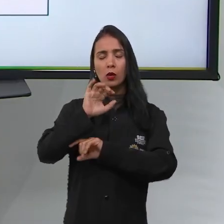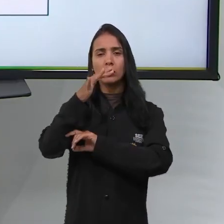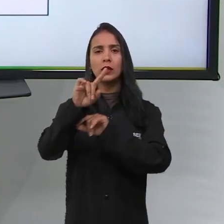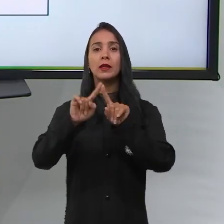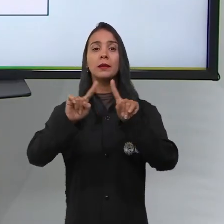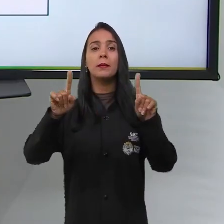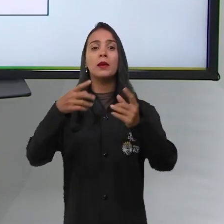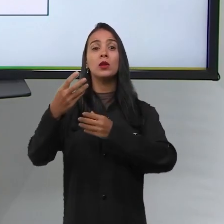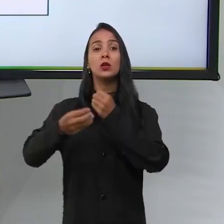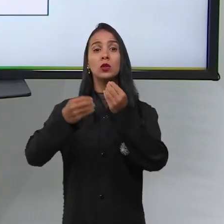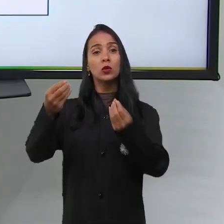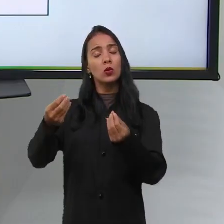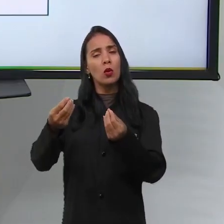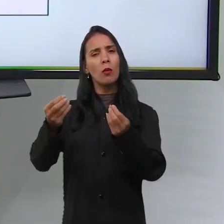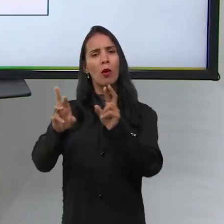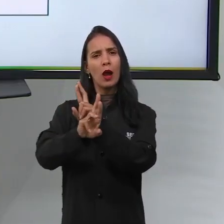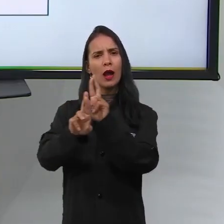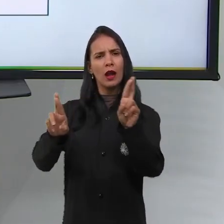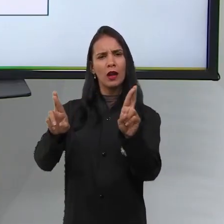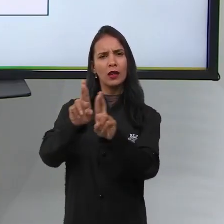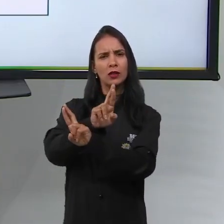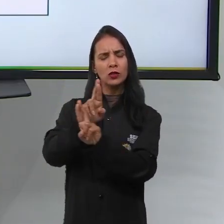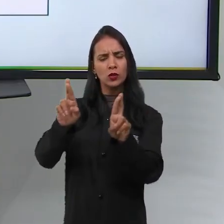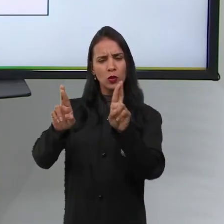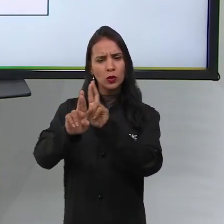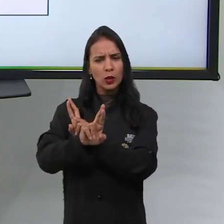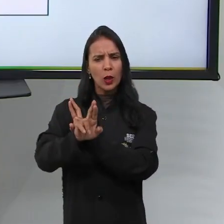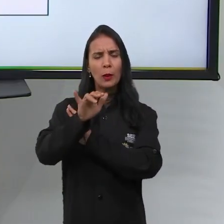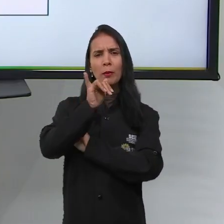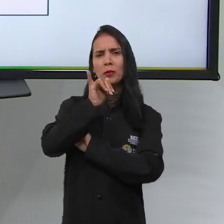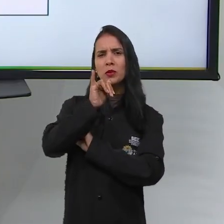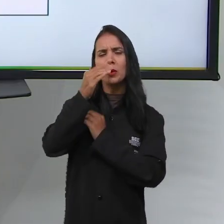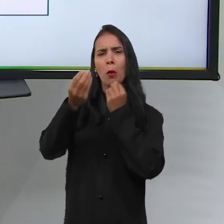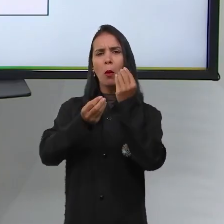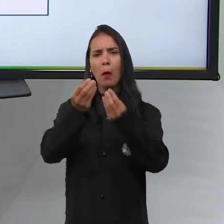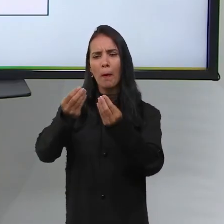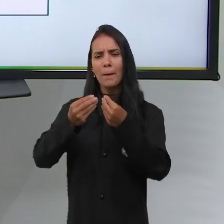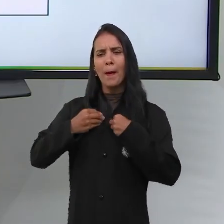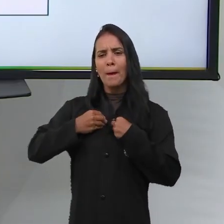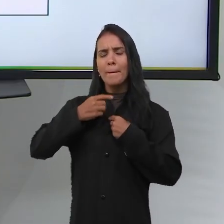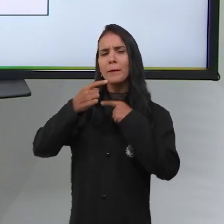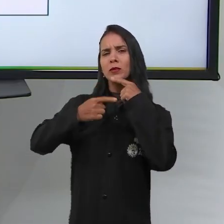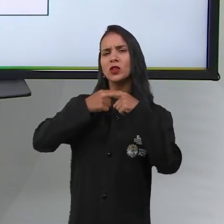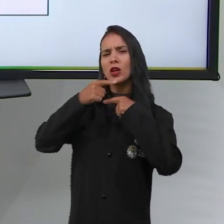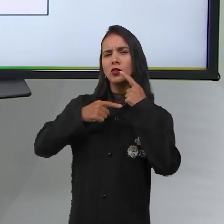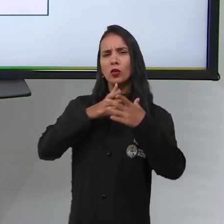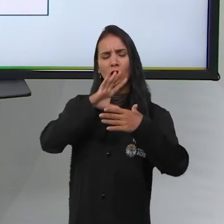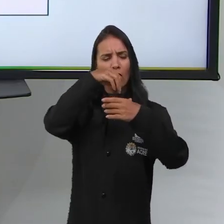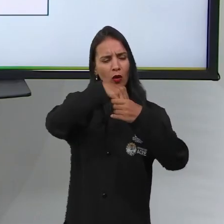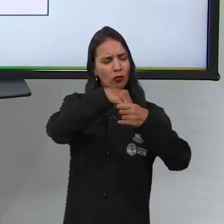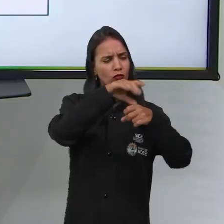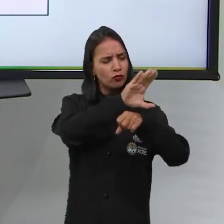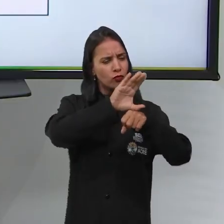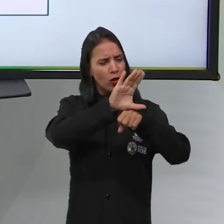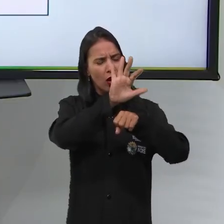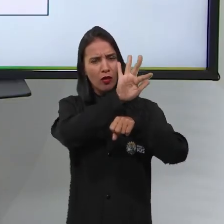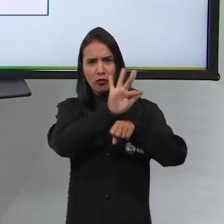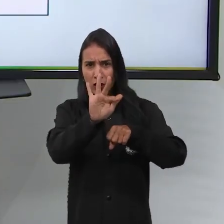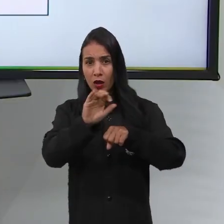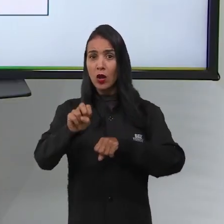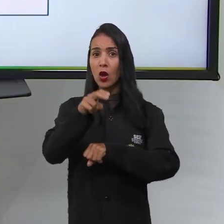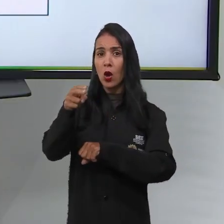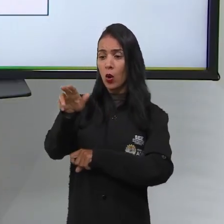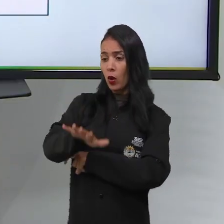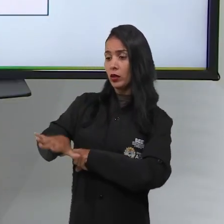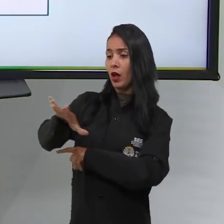está previsto? Como isso põe em dúvida? Como isso aparece na Constituição, no campo do direito? Como